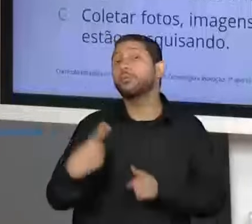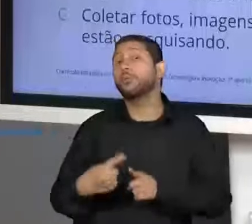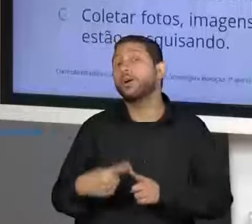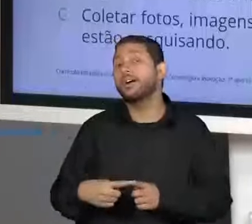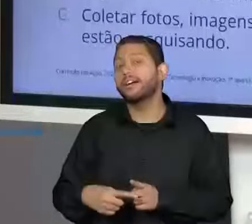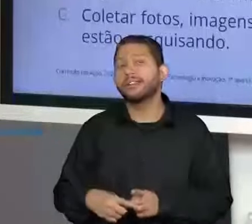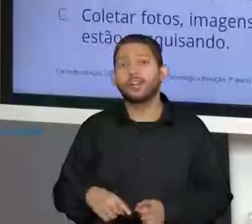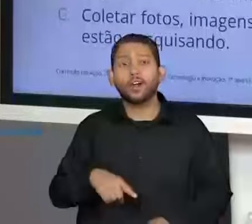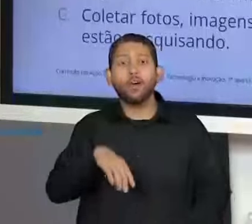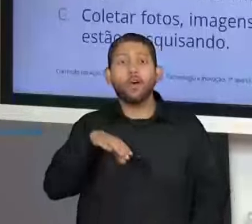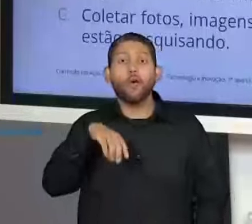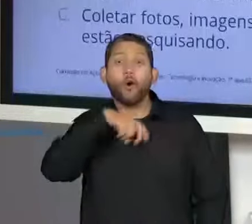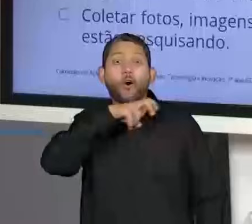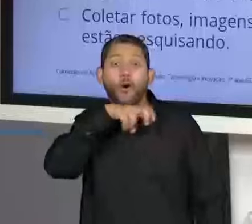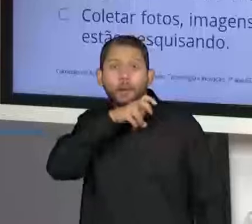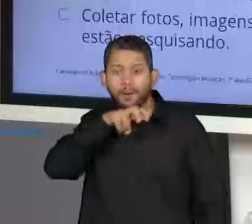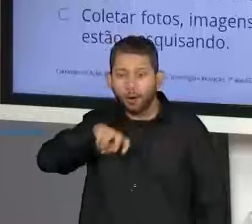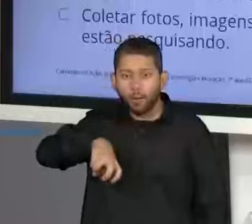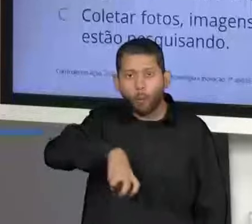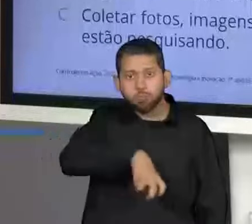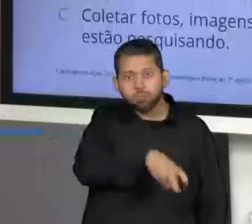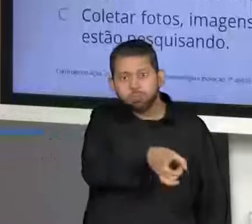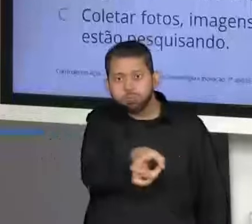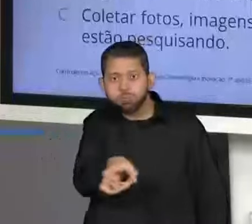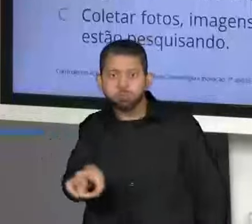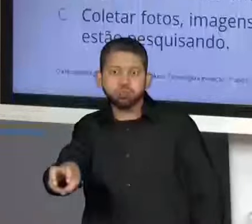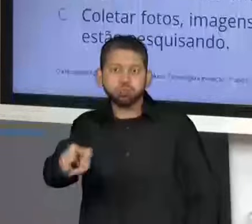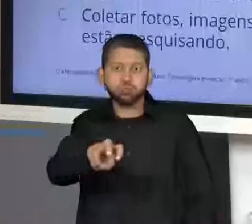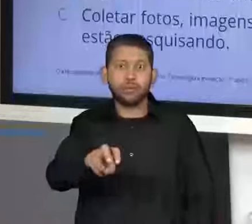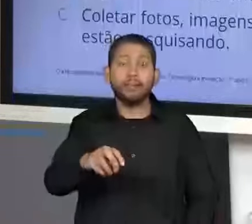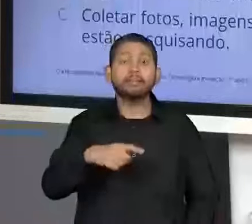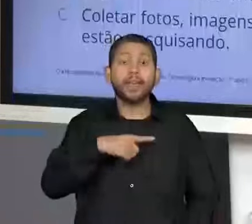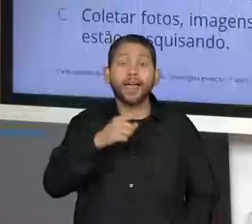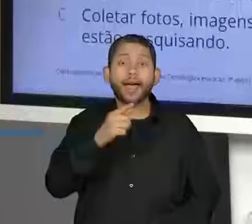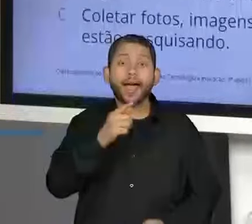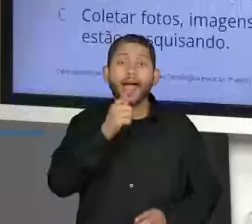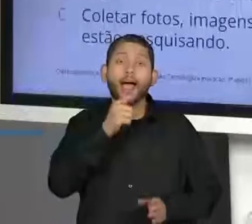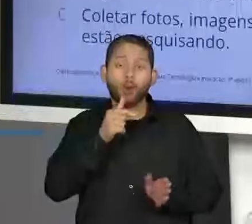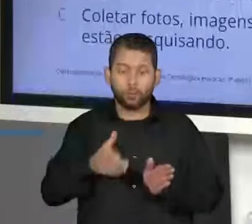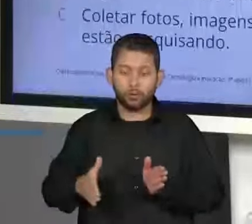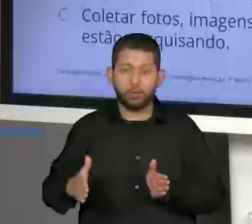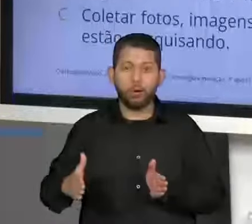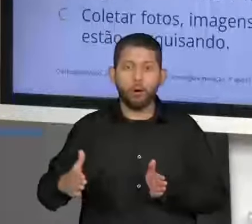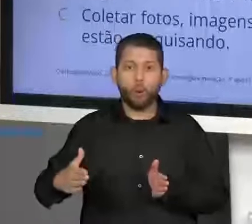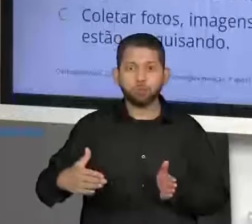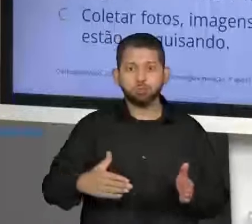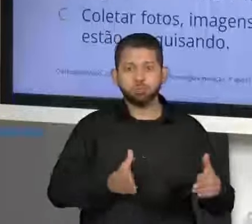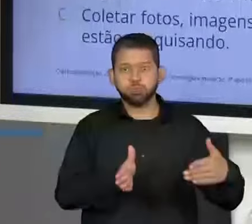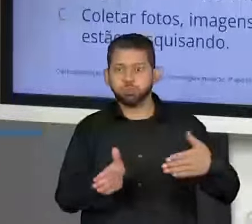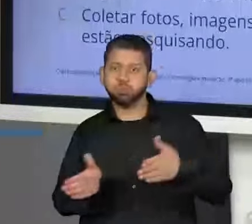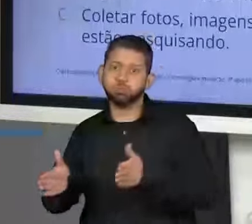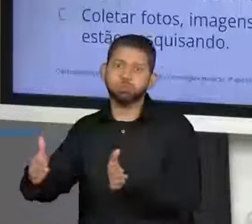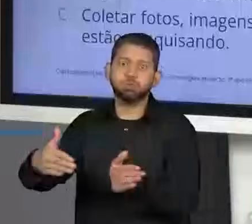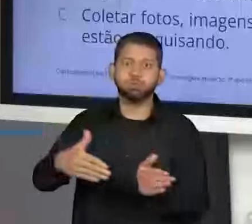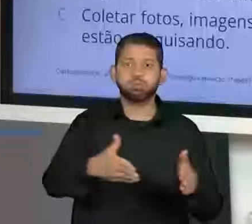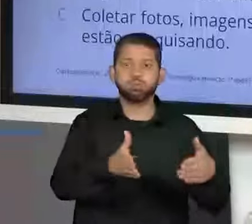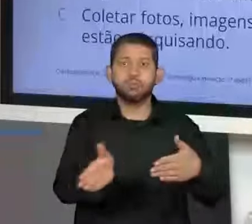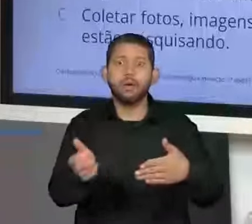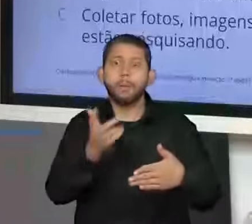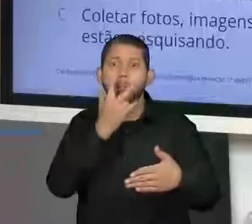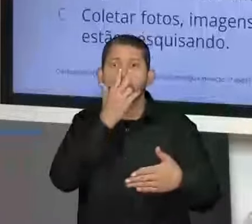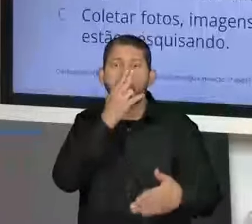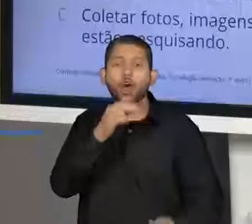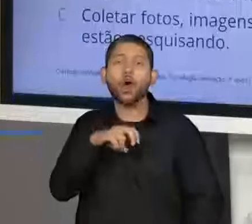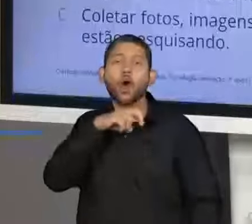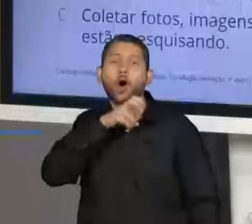do rio Embu-Guaçu, que deságua ali na represa Billings. E aí ele faz esse formato assim, parecendo uma